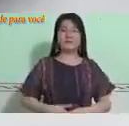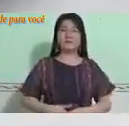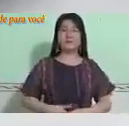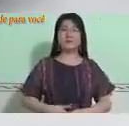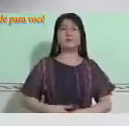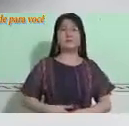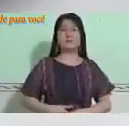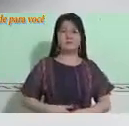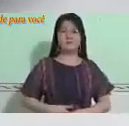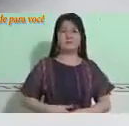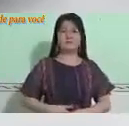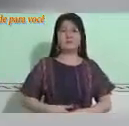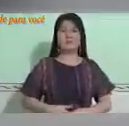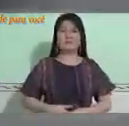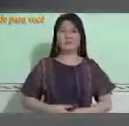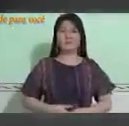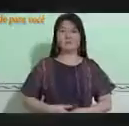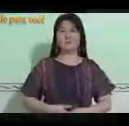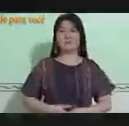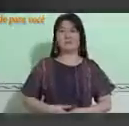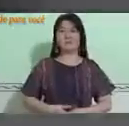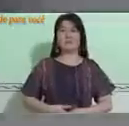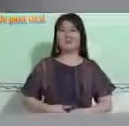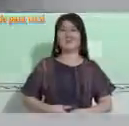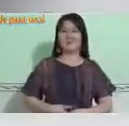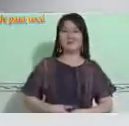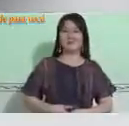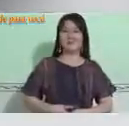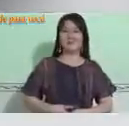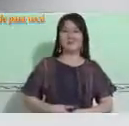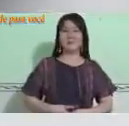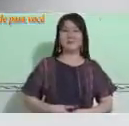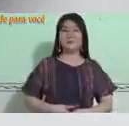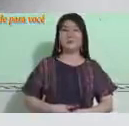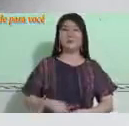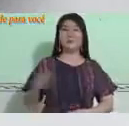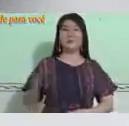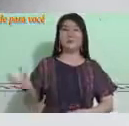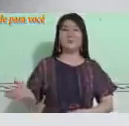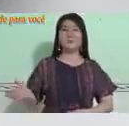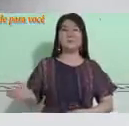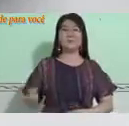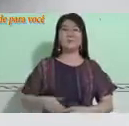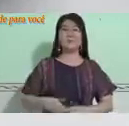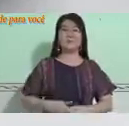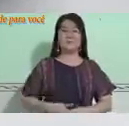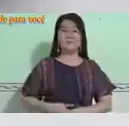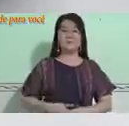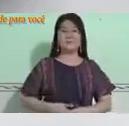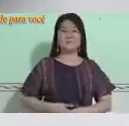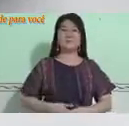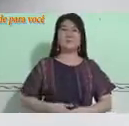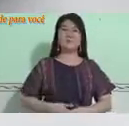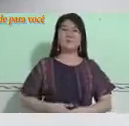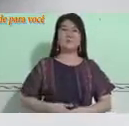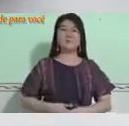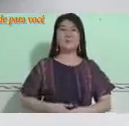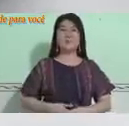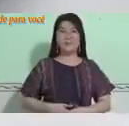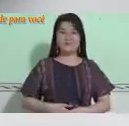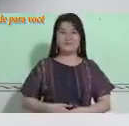Assim, se a menstruação está atrasada e não existe um teste de gravidez positivo, ou melhor é consultar